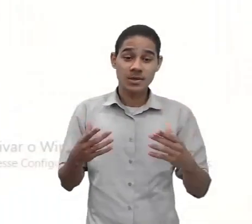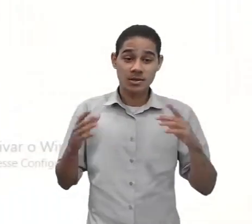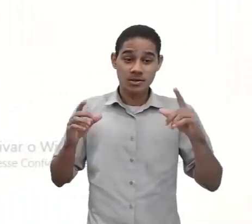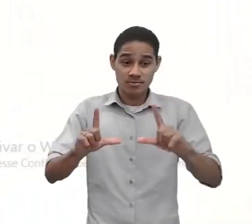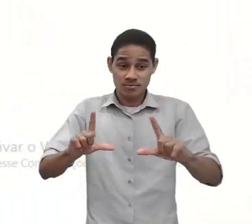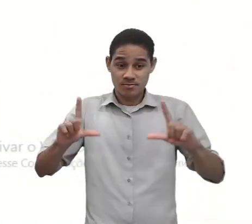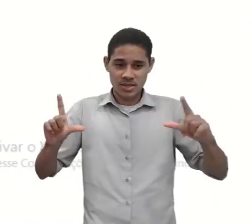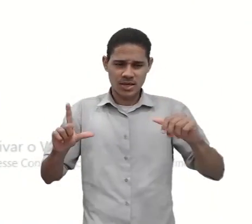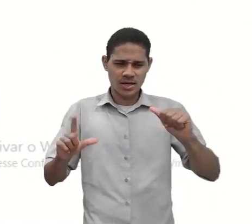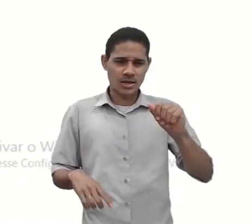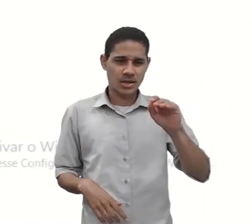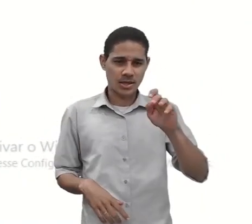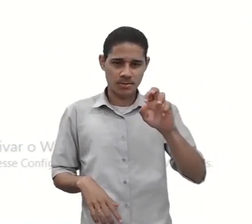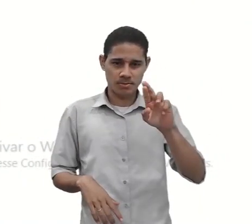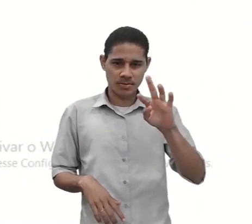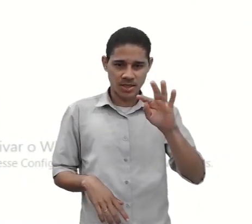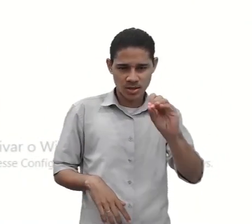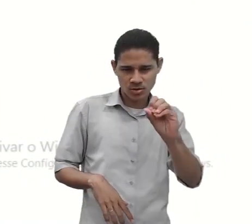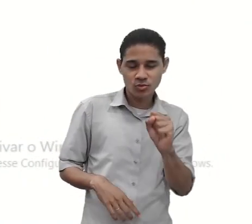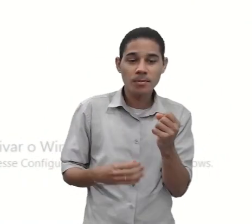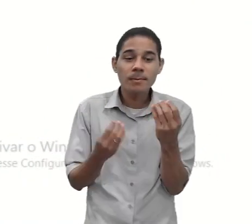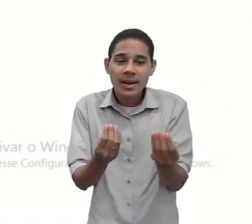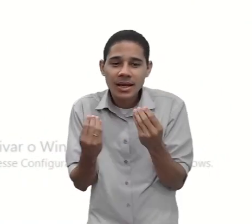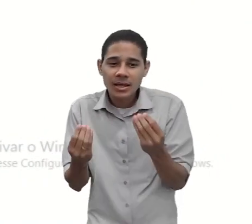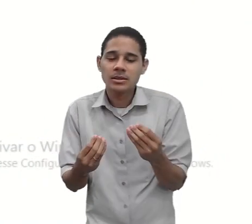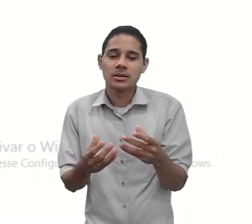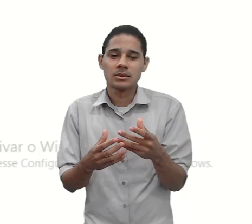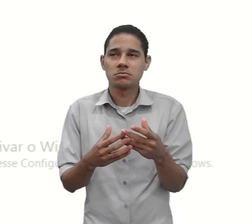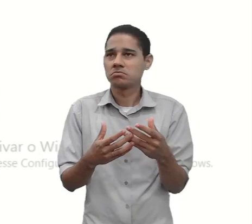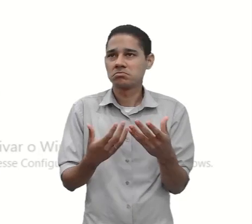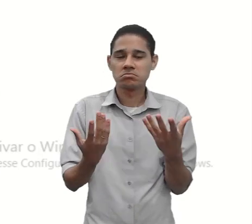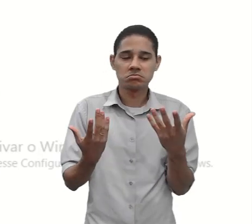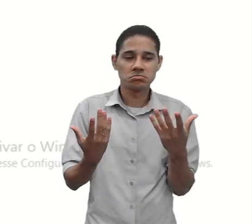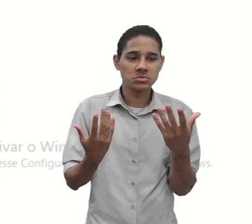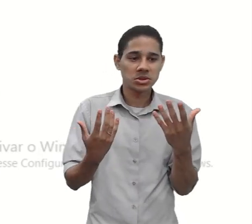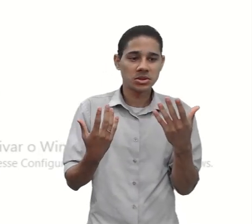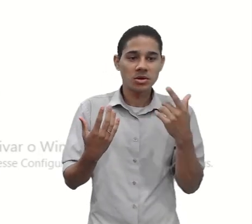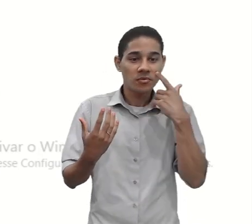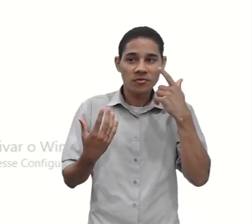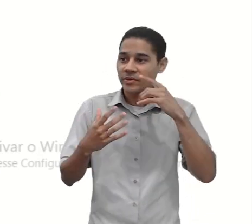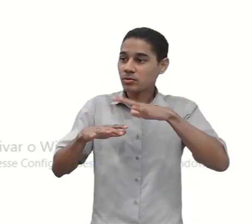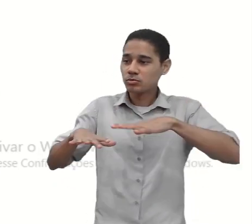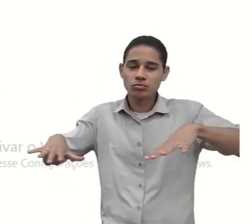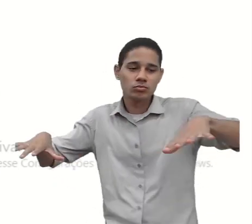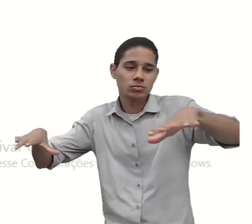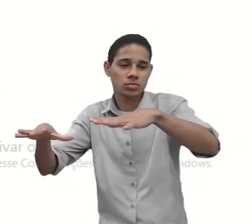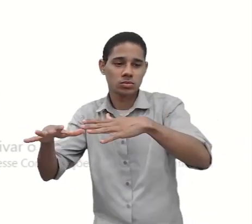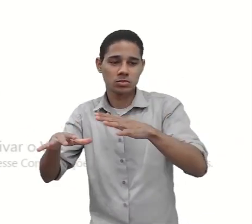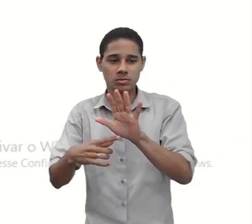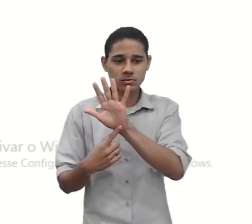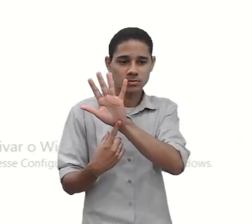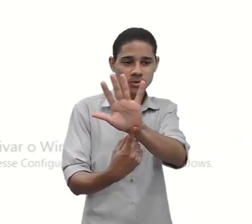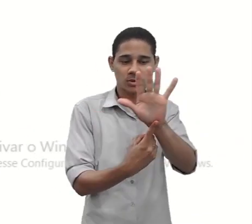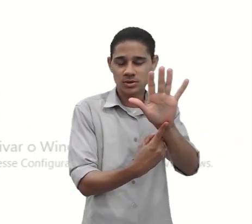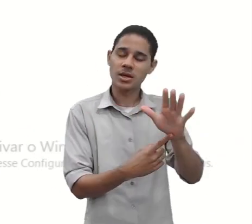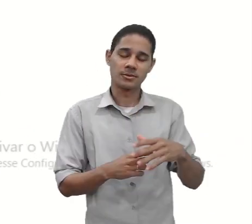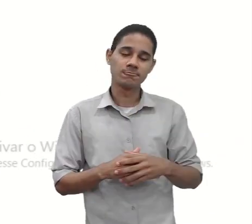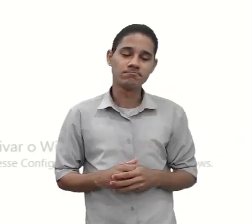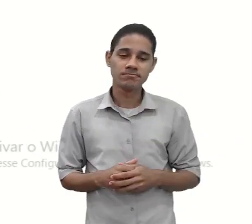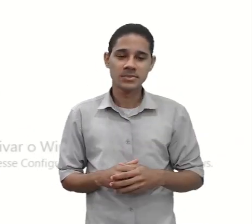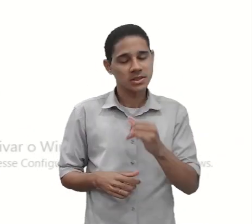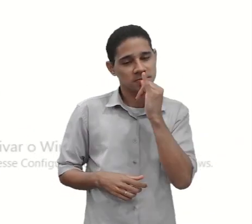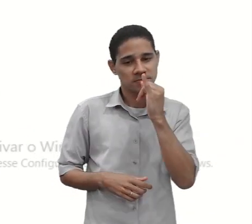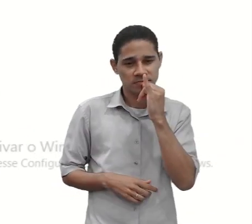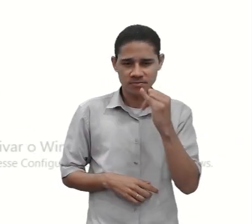abertos, eles servem principalmente para descrever e para trazer uma ambientação da cena. Eu